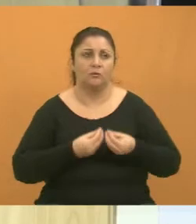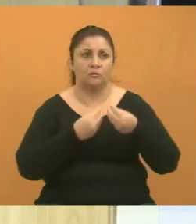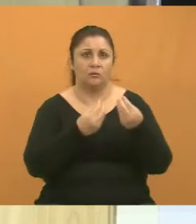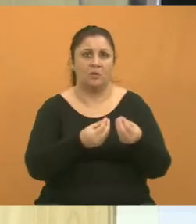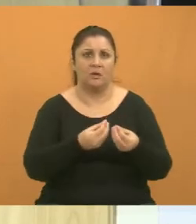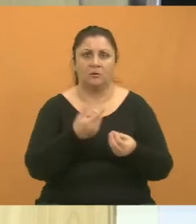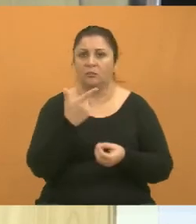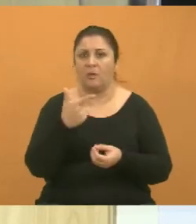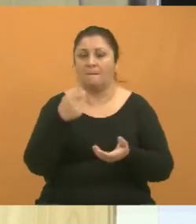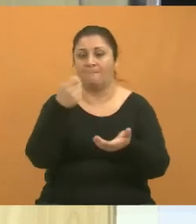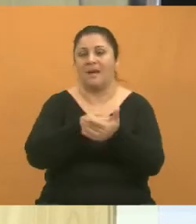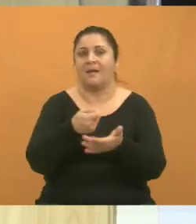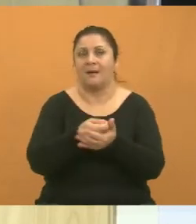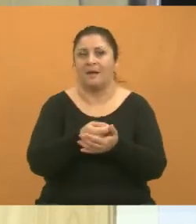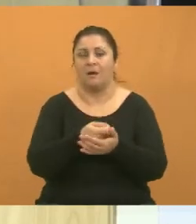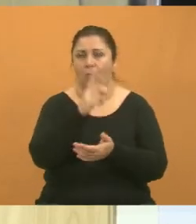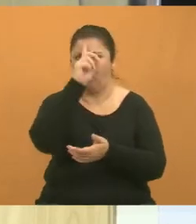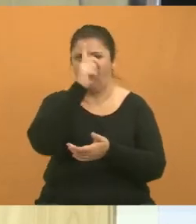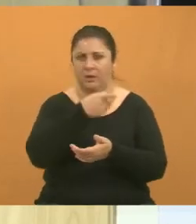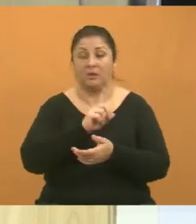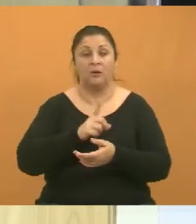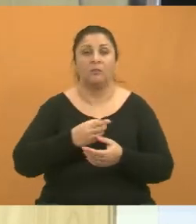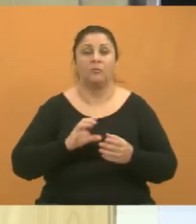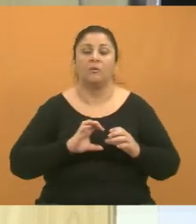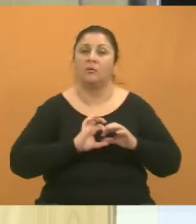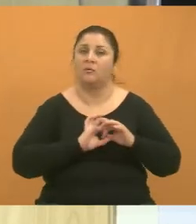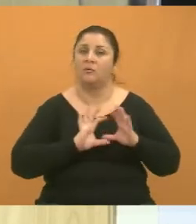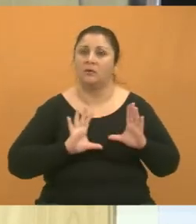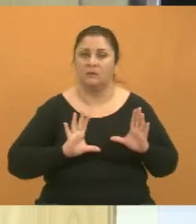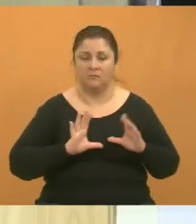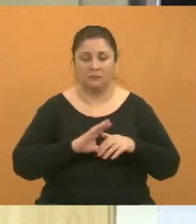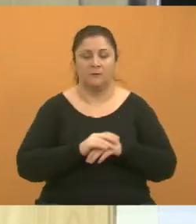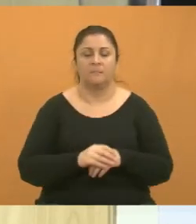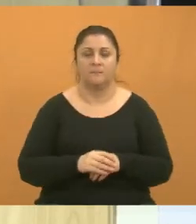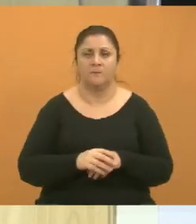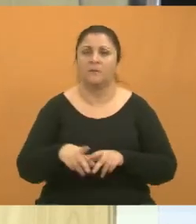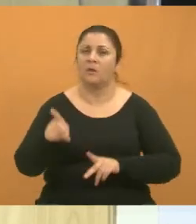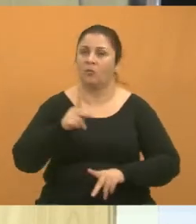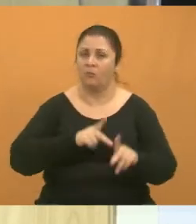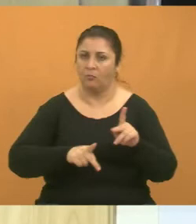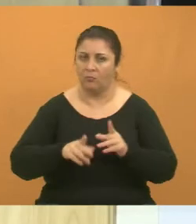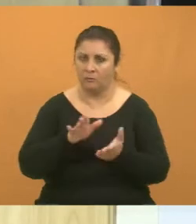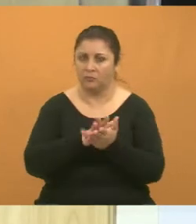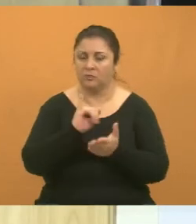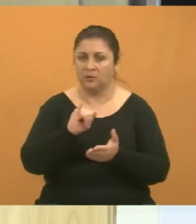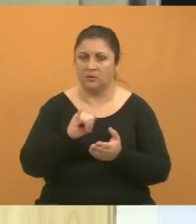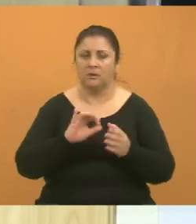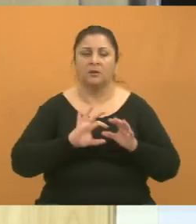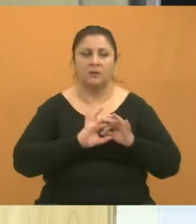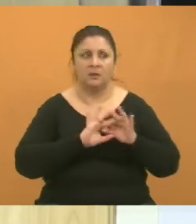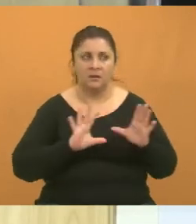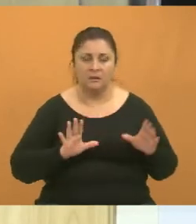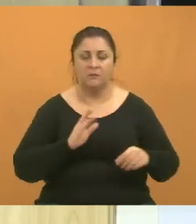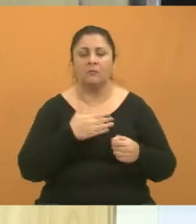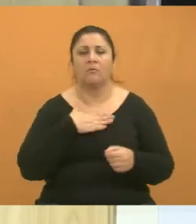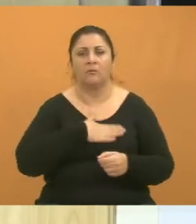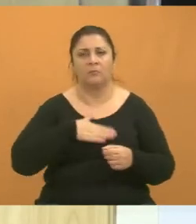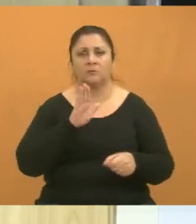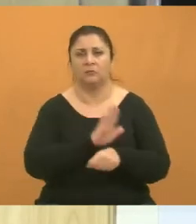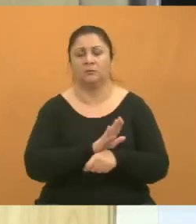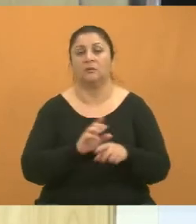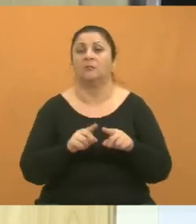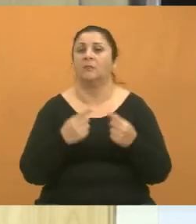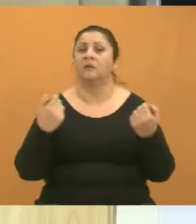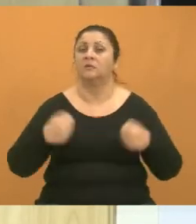imposto. Então, eu vejo assim que o povo jacareense, ele é caridoso, mas aqui eu volto. Nós temos que intensificar